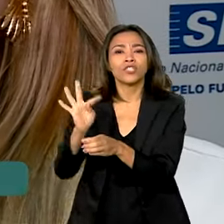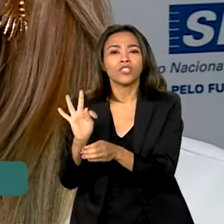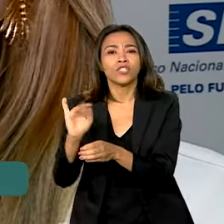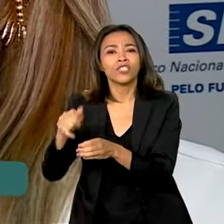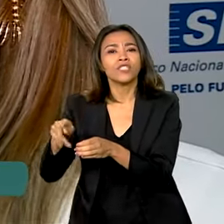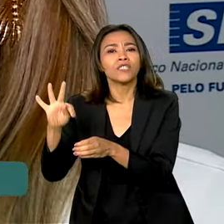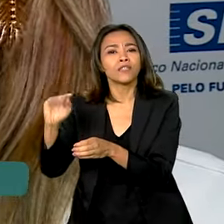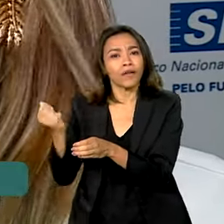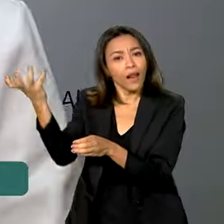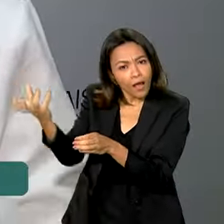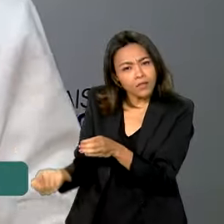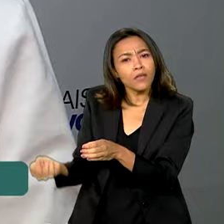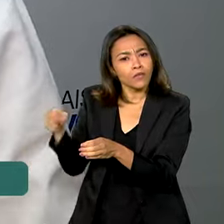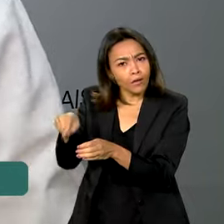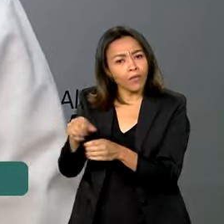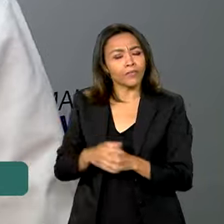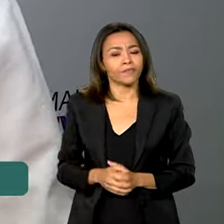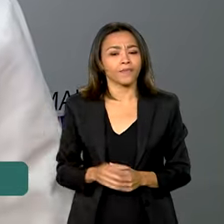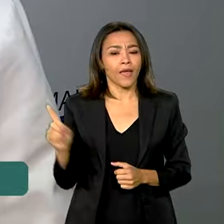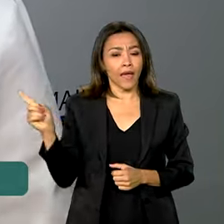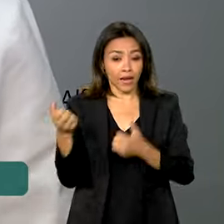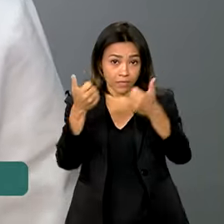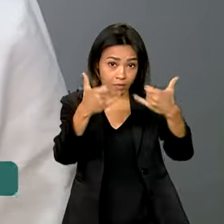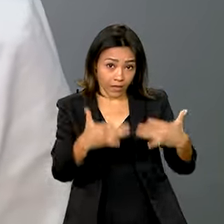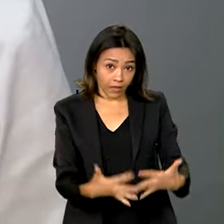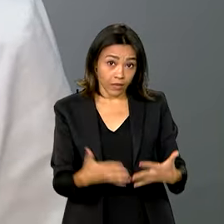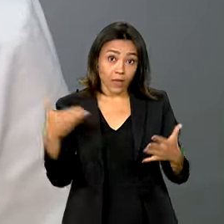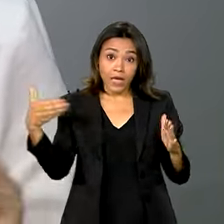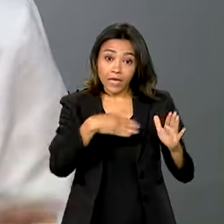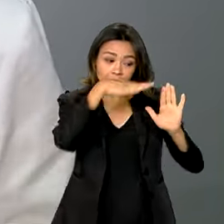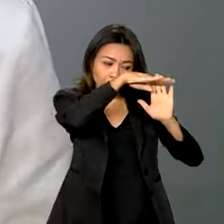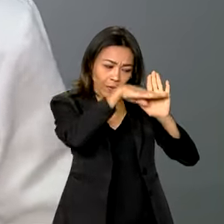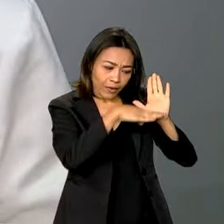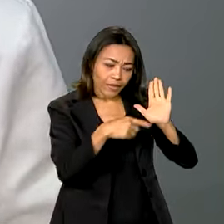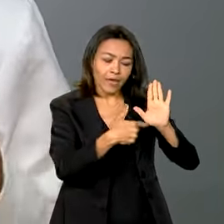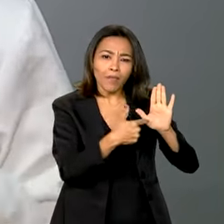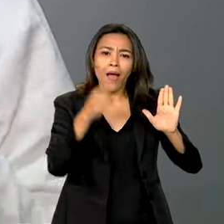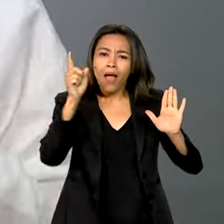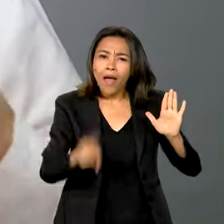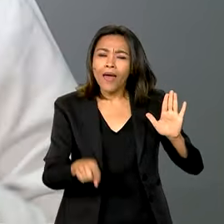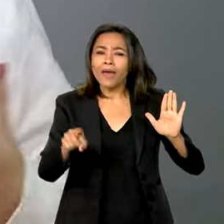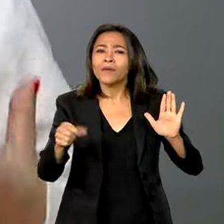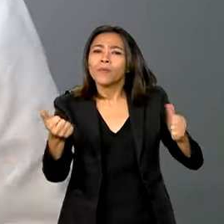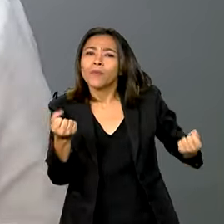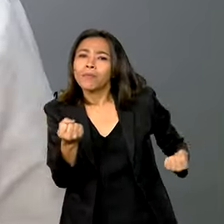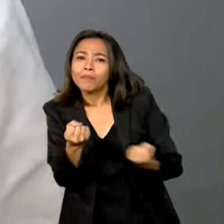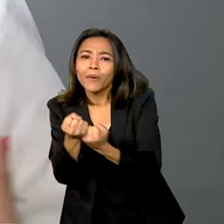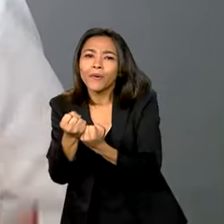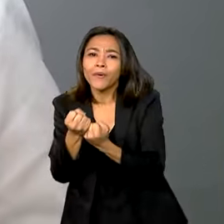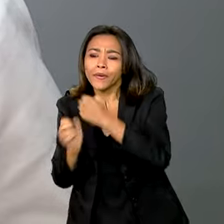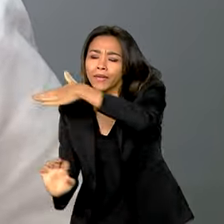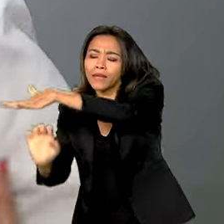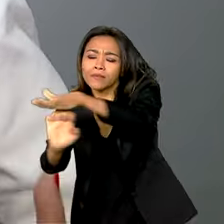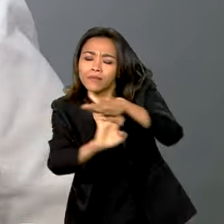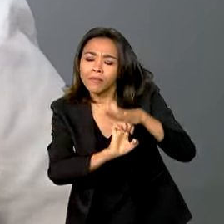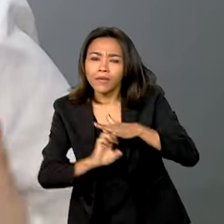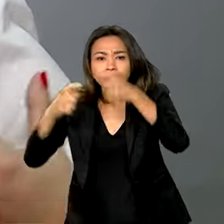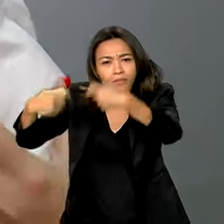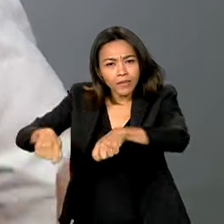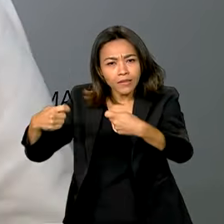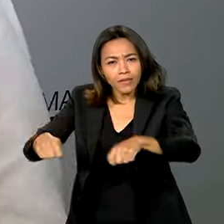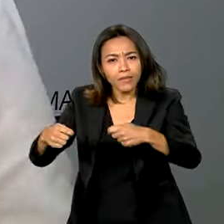de aderir ao programa. O Brasil Mais Produtivo, ele trouxe aquele braço que realmente hoje o empresário precisa, que são braços para